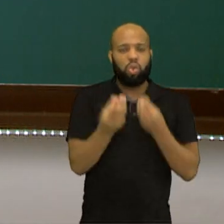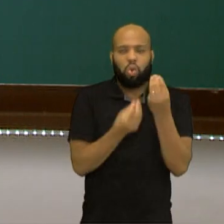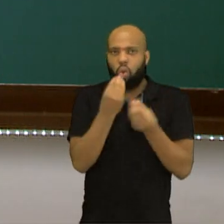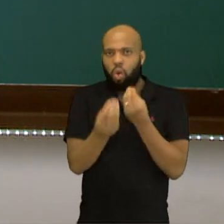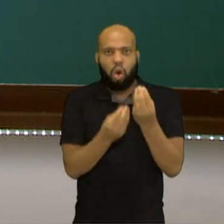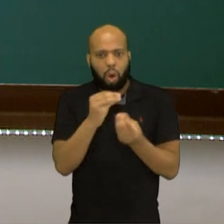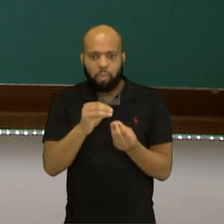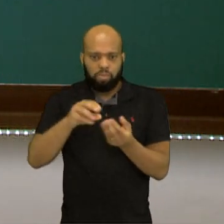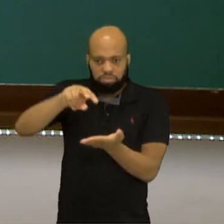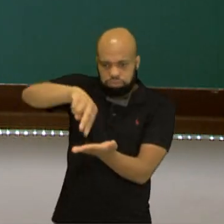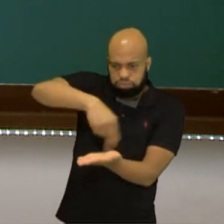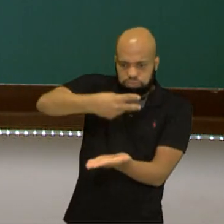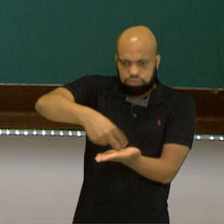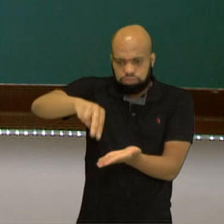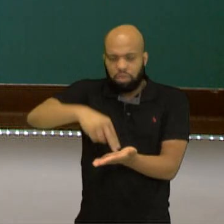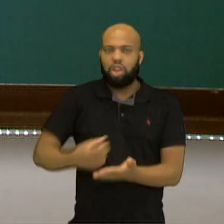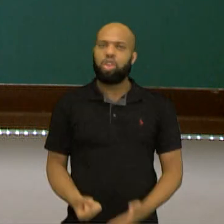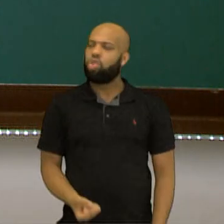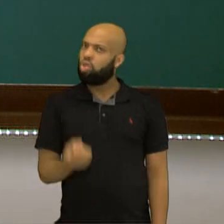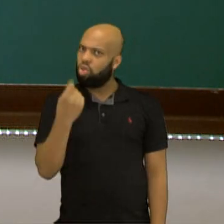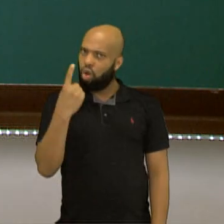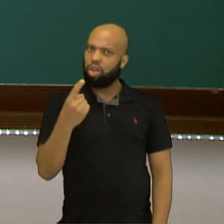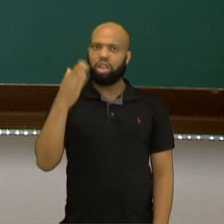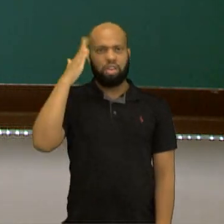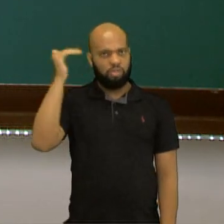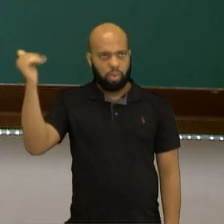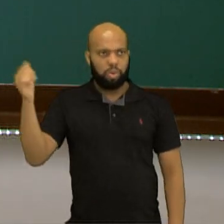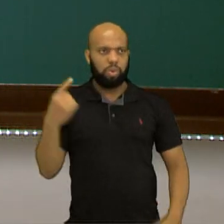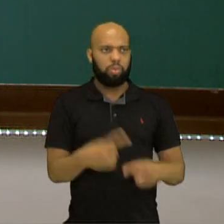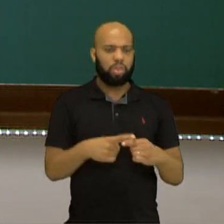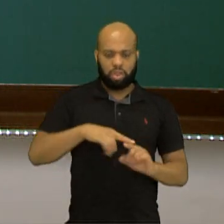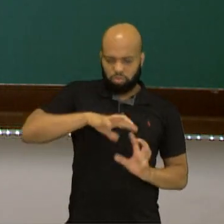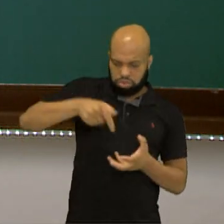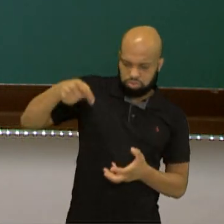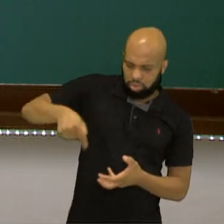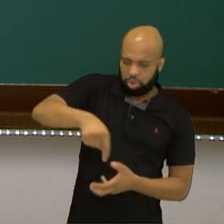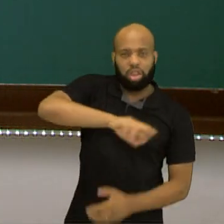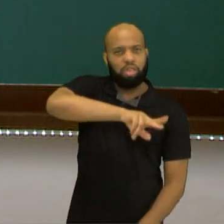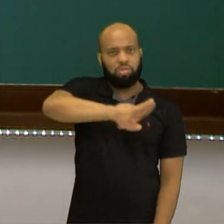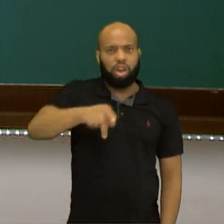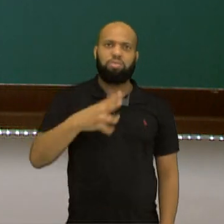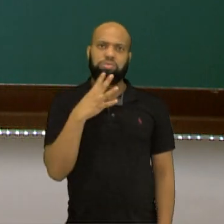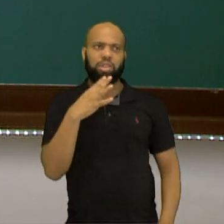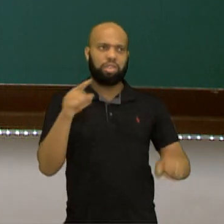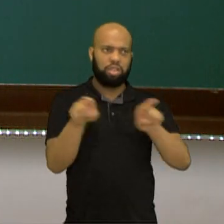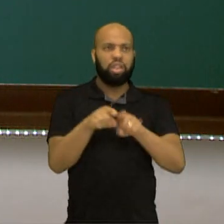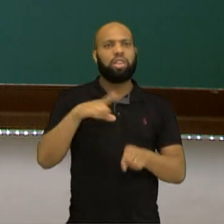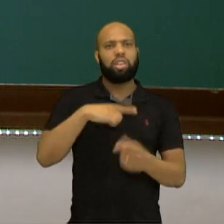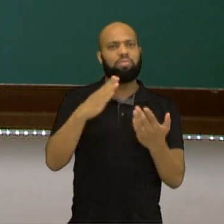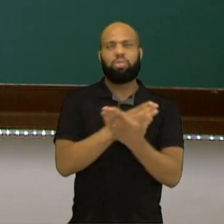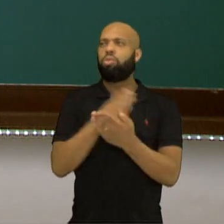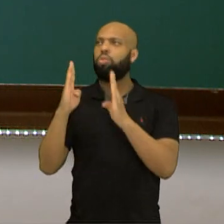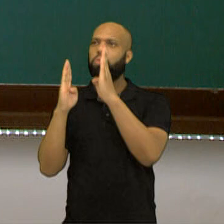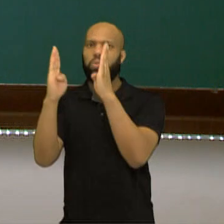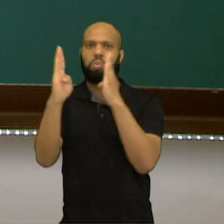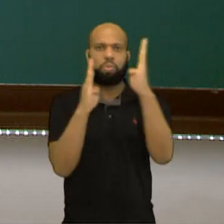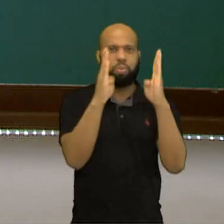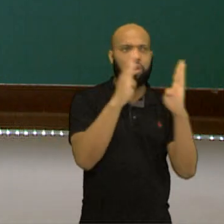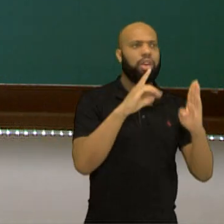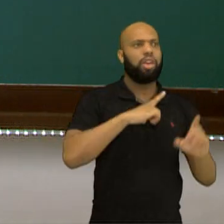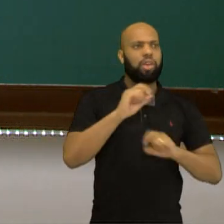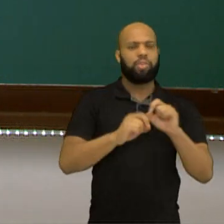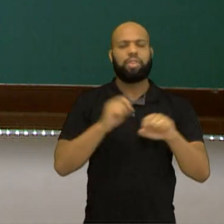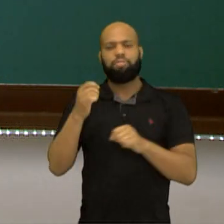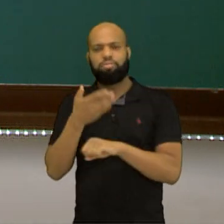skate fez um boom, né? Ele no meio mundial, teve épocas, né, em que ele era muito, muito,